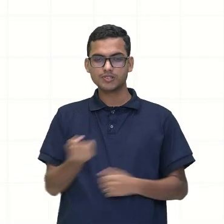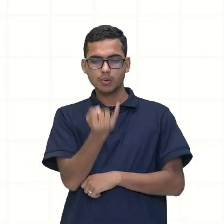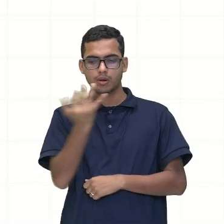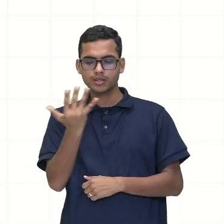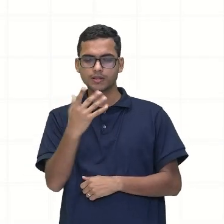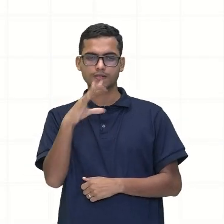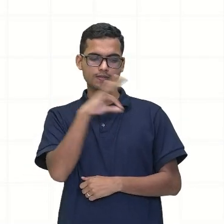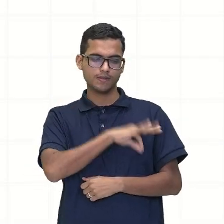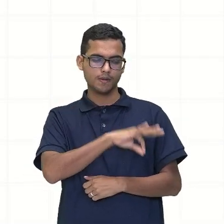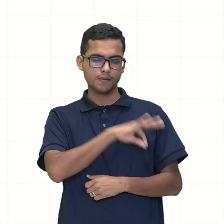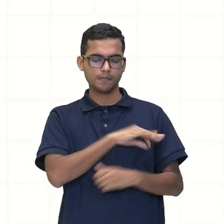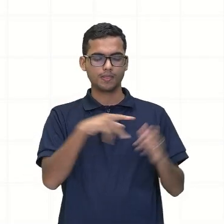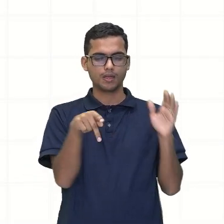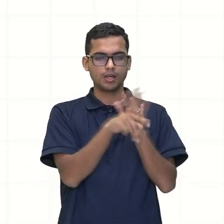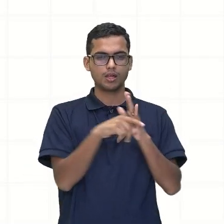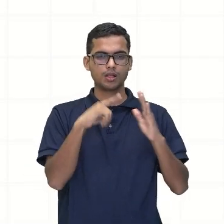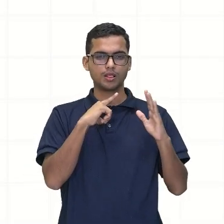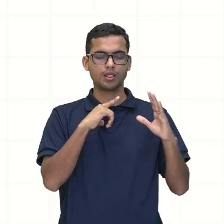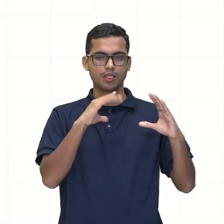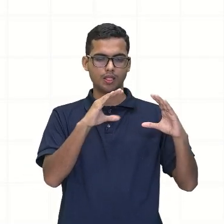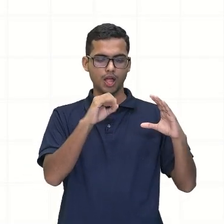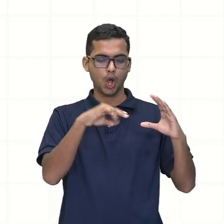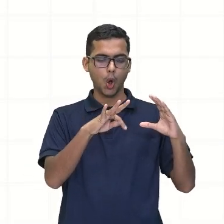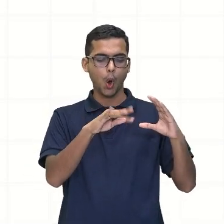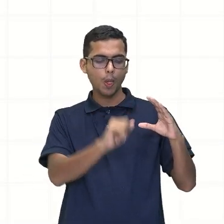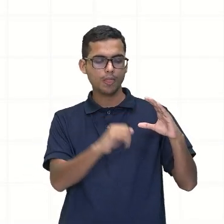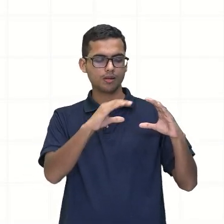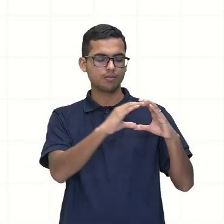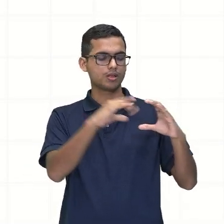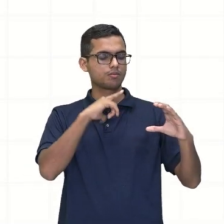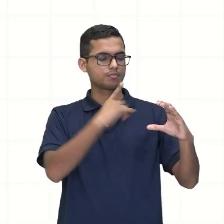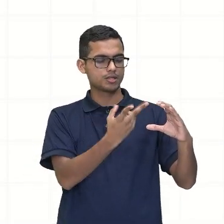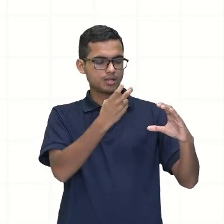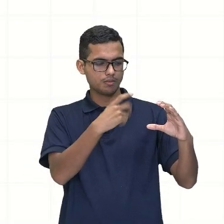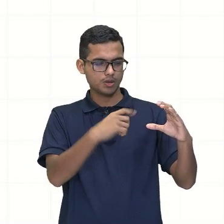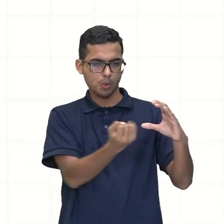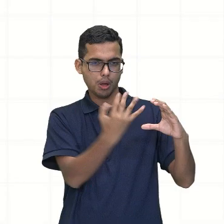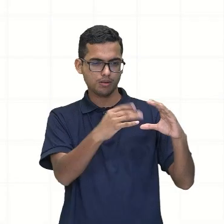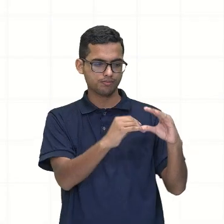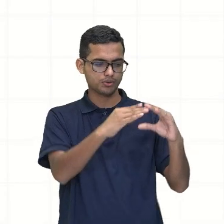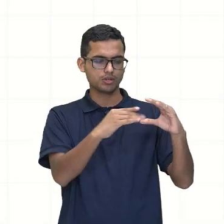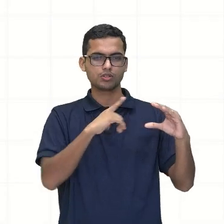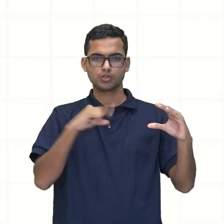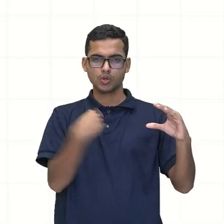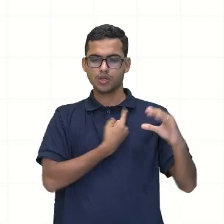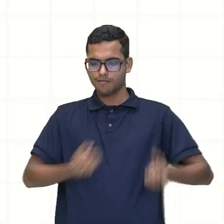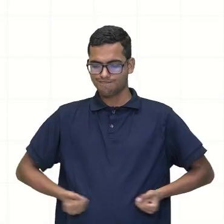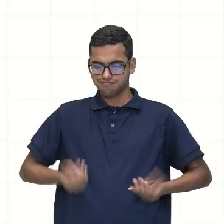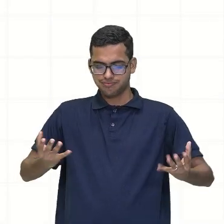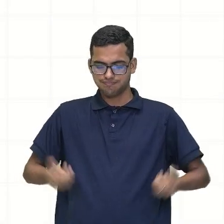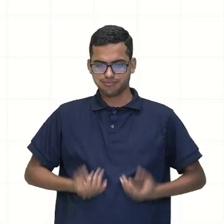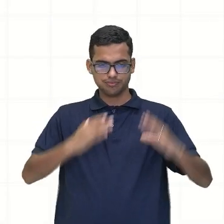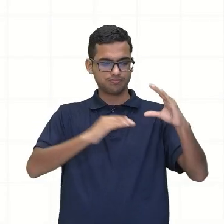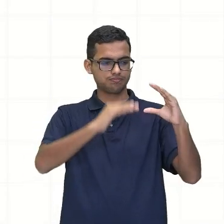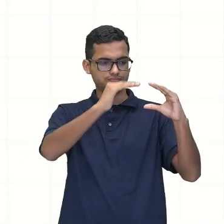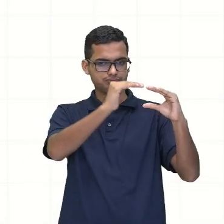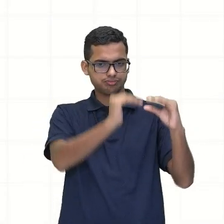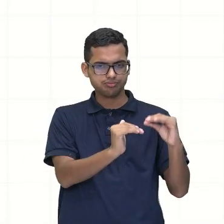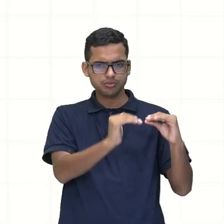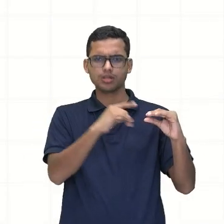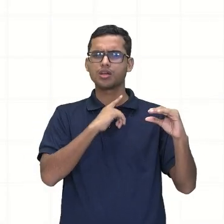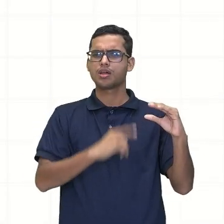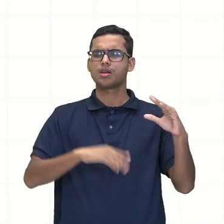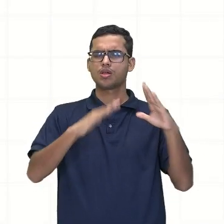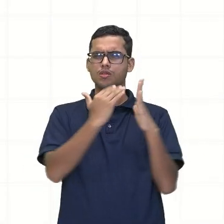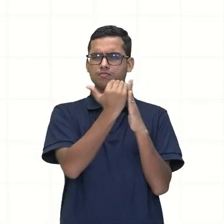conta, nós ficamos com o nosso saldo negativo, tá bom? Então, bora aqui, acompanha comigo o texto.